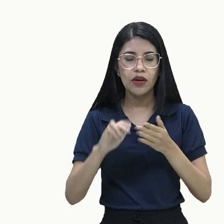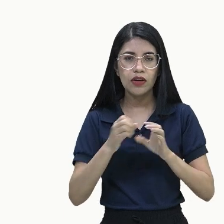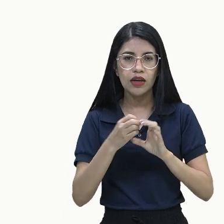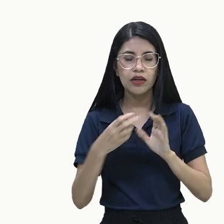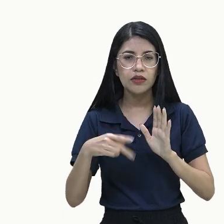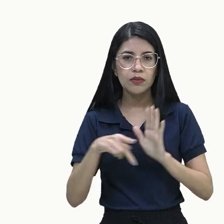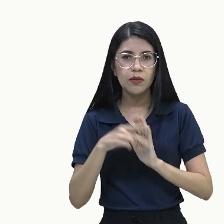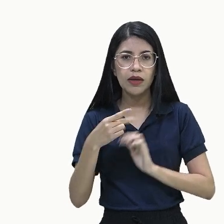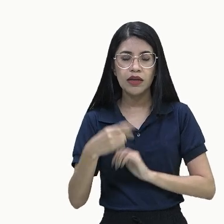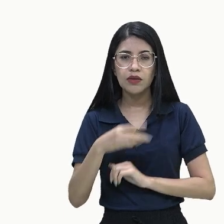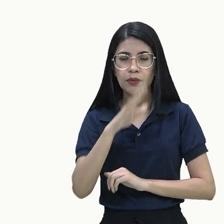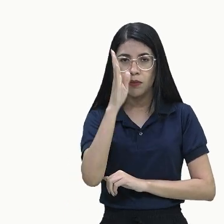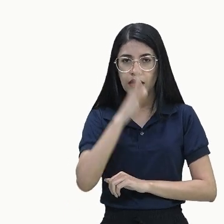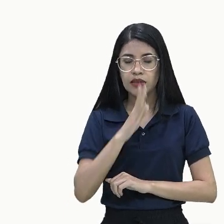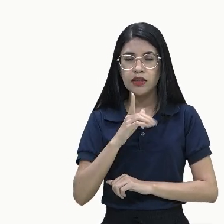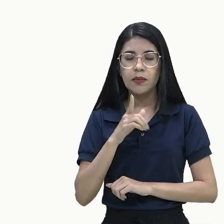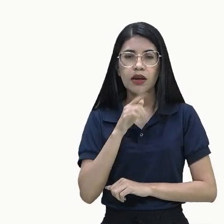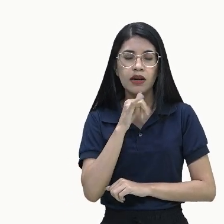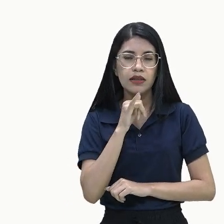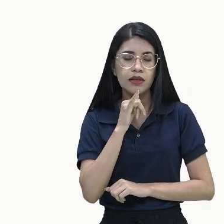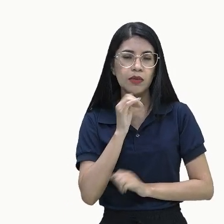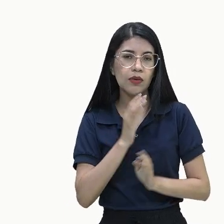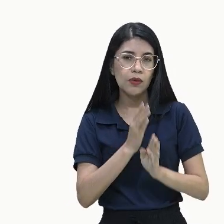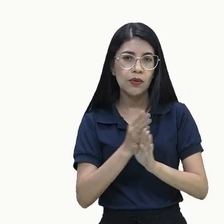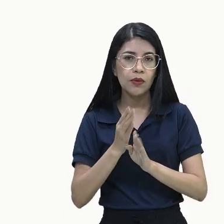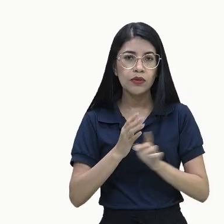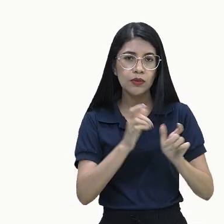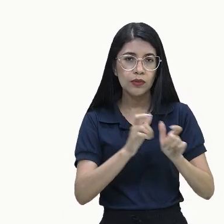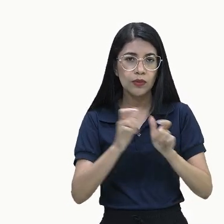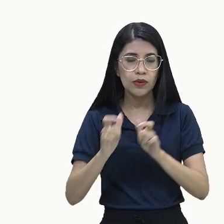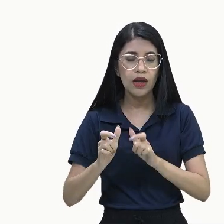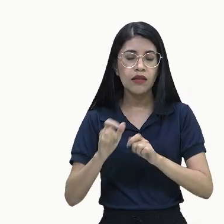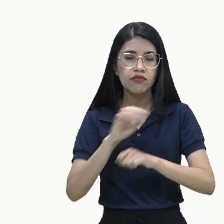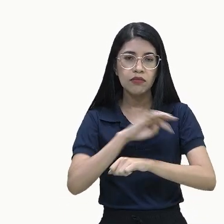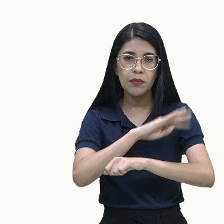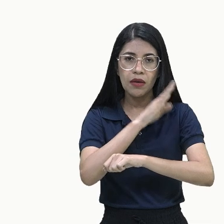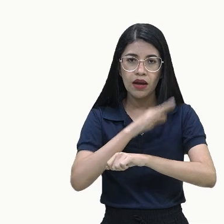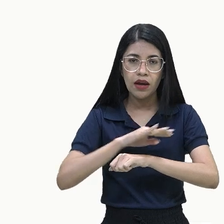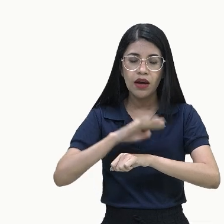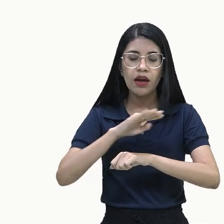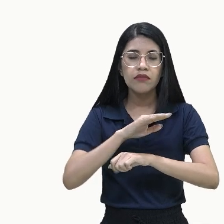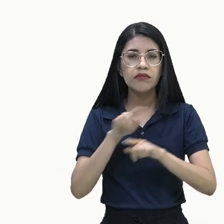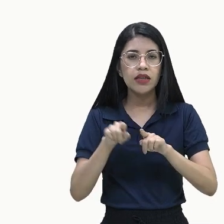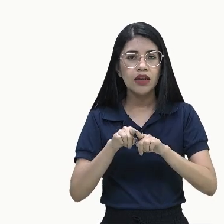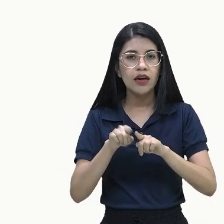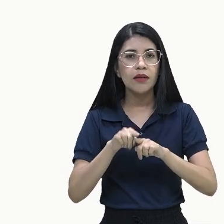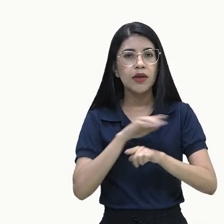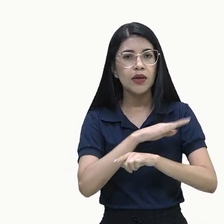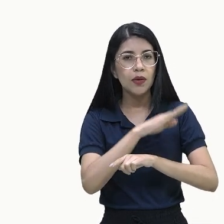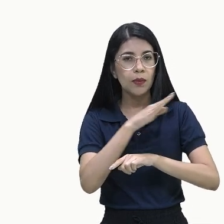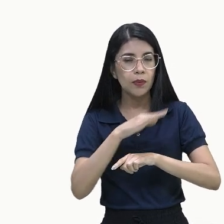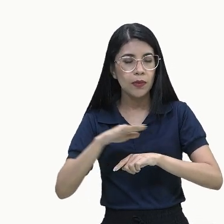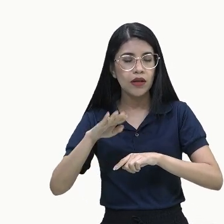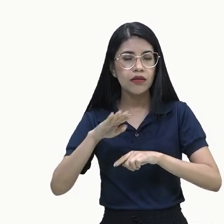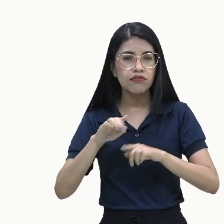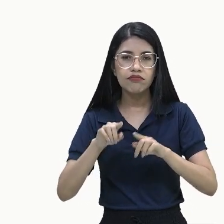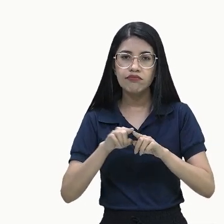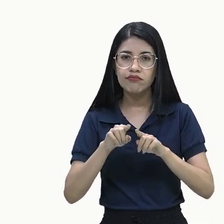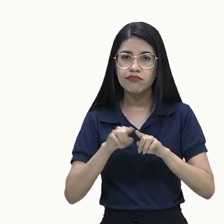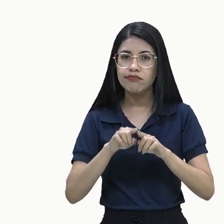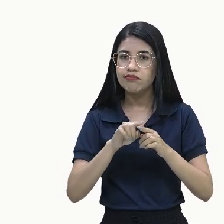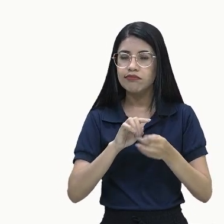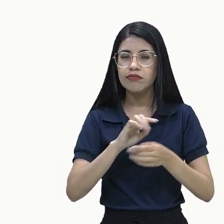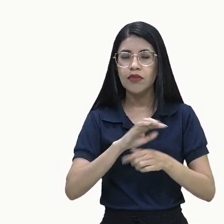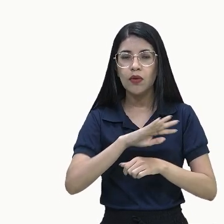a gente sabe onde encontra as depressões, a gente sabe onde encontra as planícies, sabemos onde encontramos os planaltos, mas como que isso